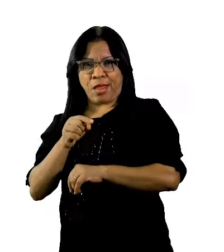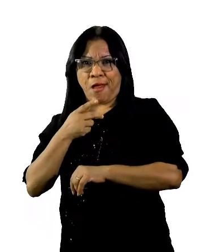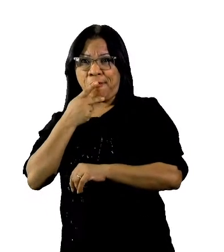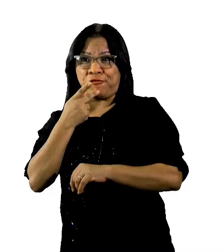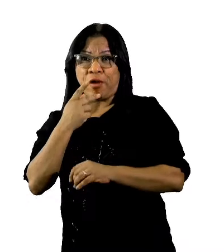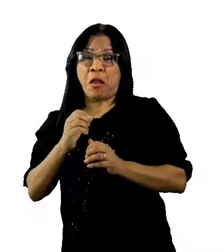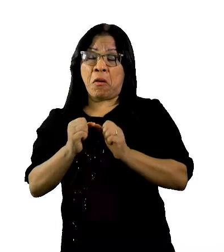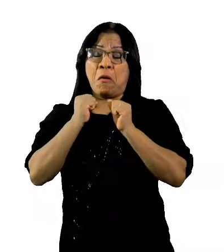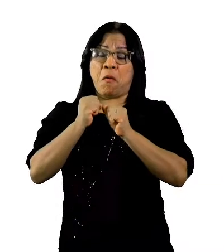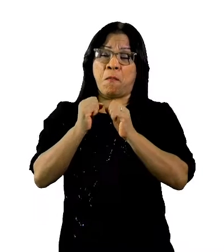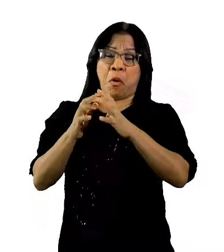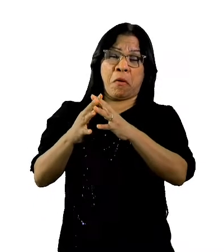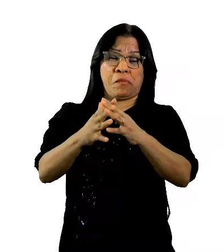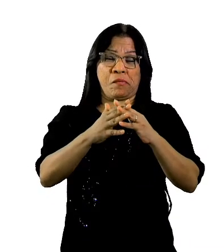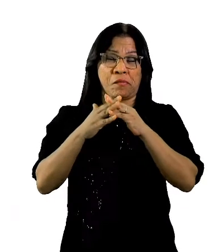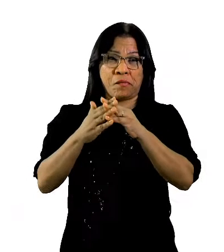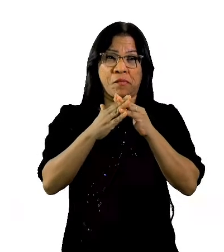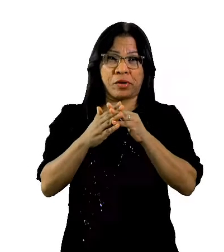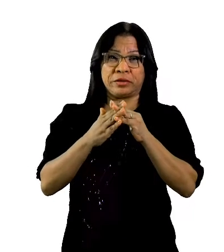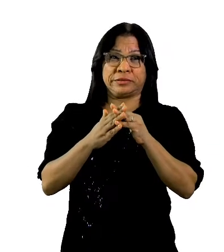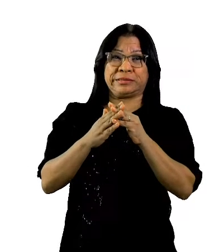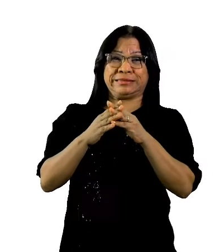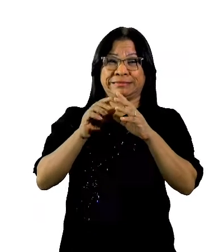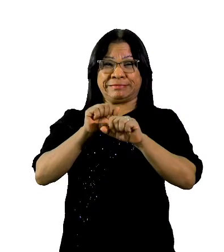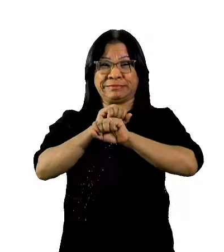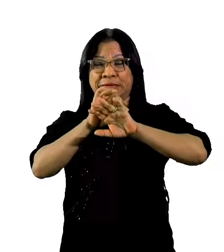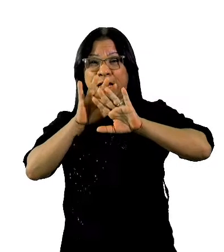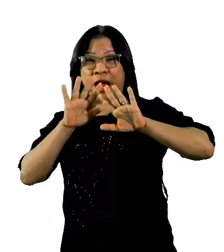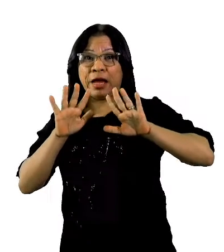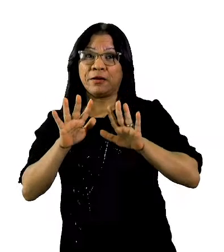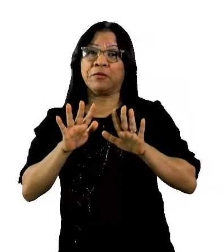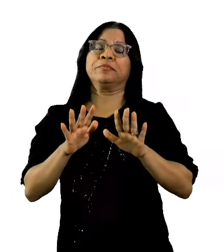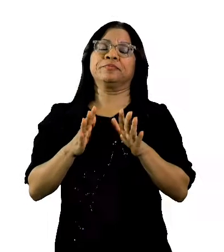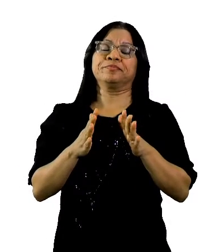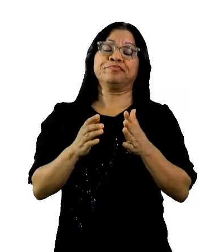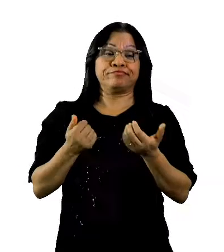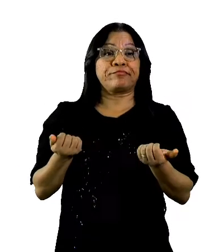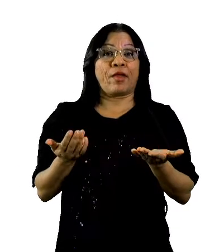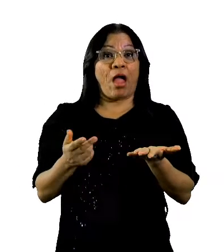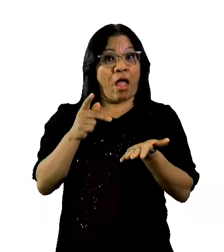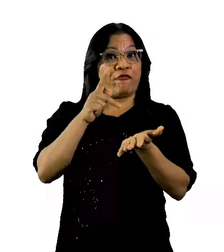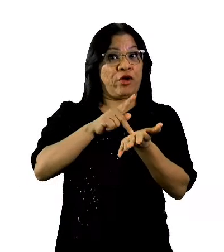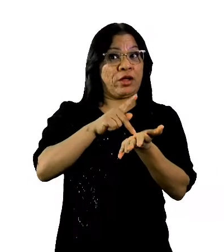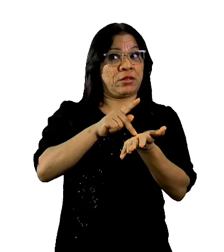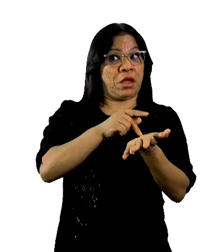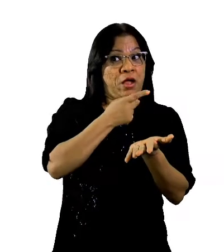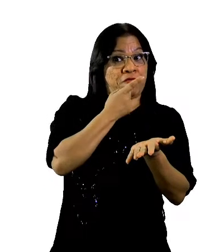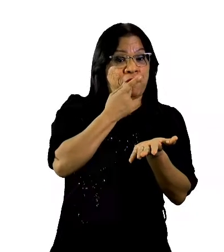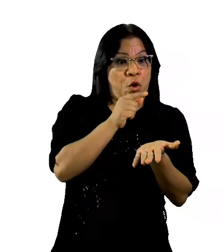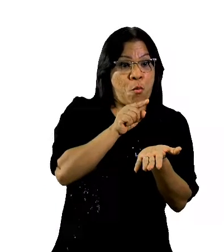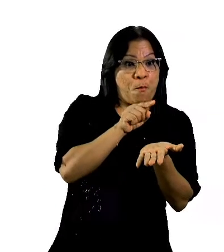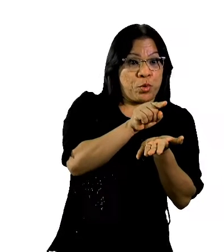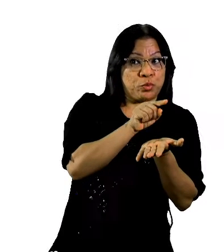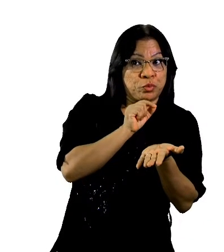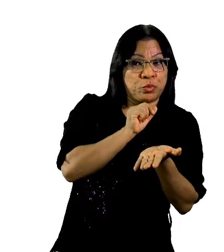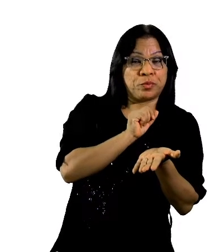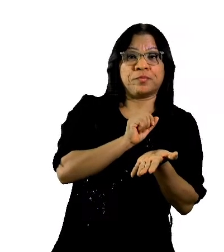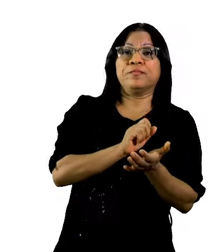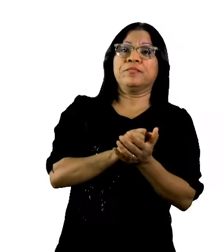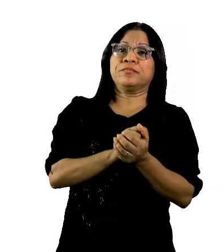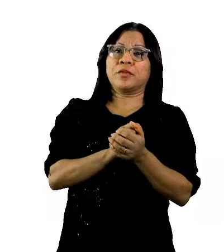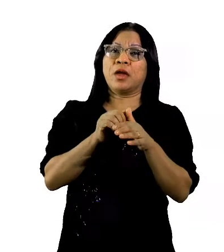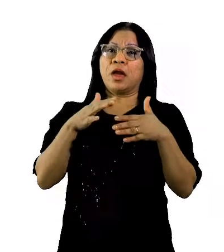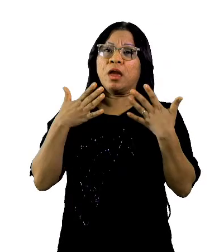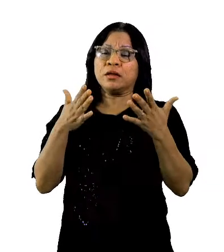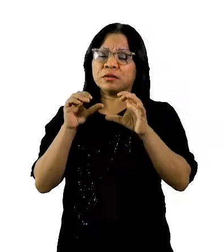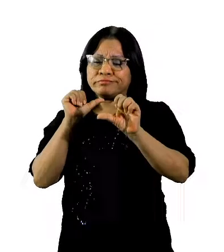para outras interpretações. É verdade, disse o ponto, uma pontuação errada muda